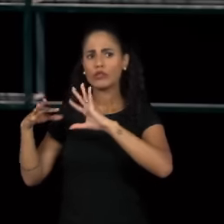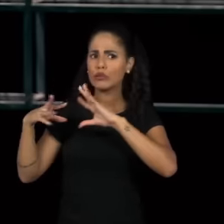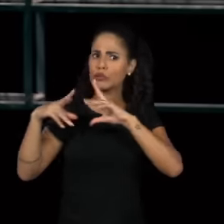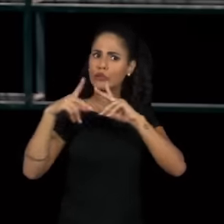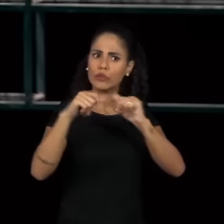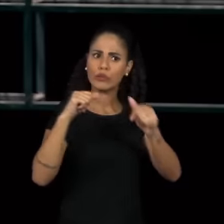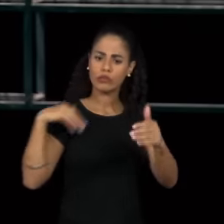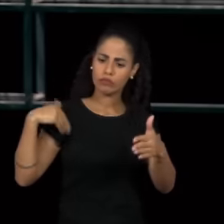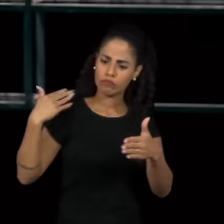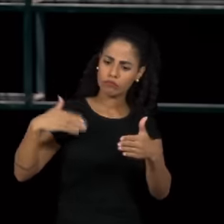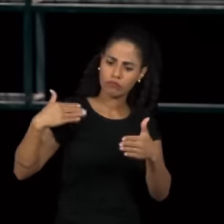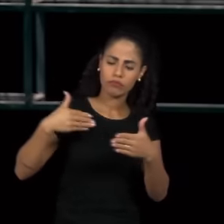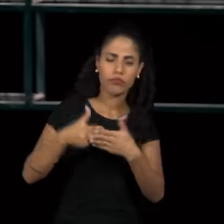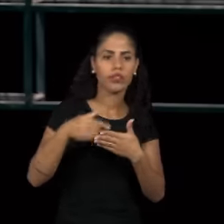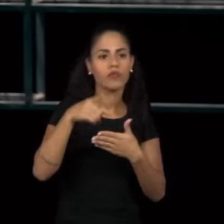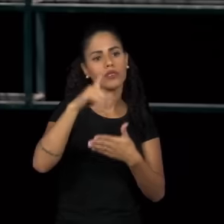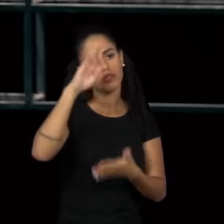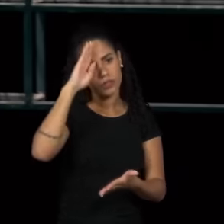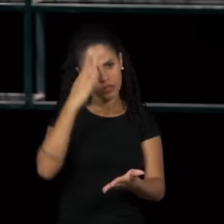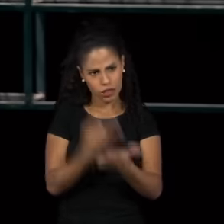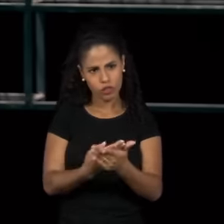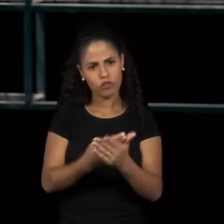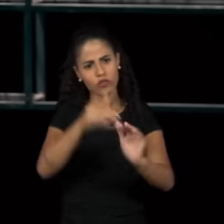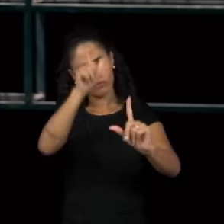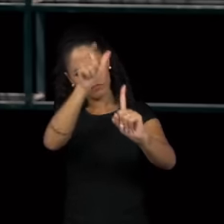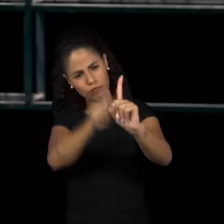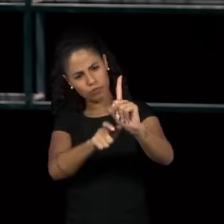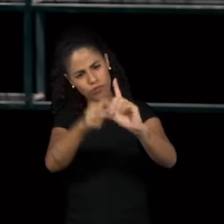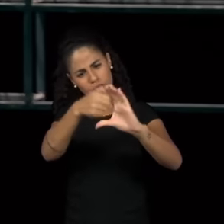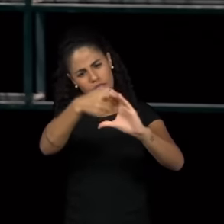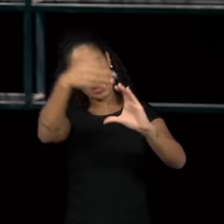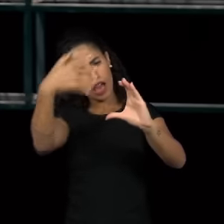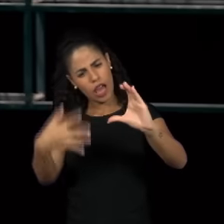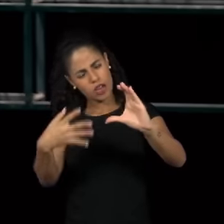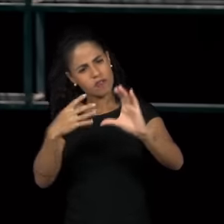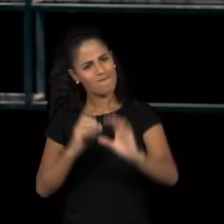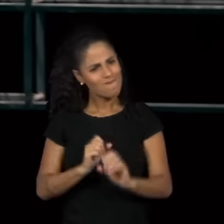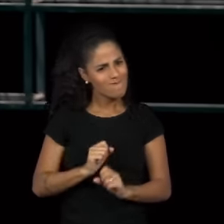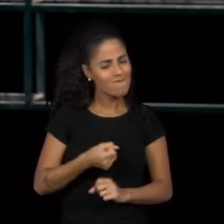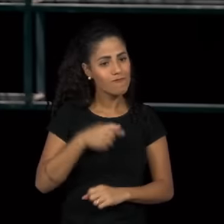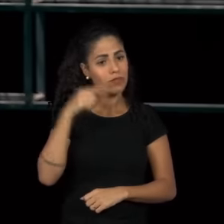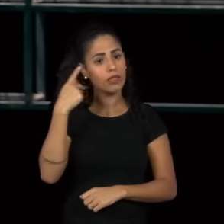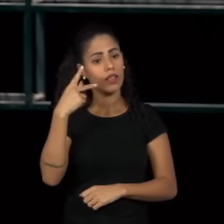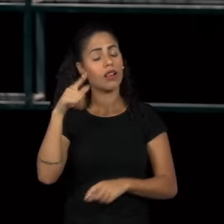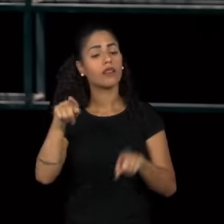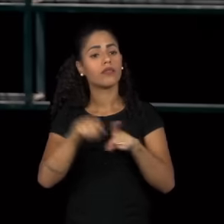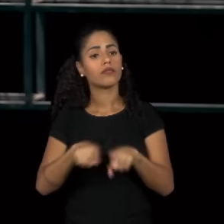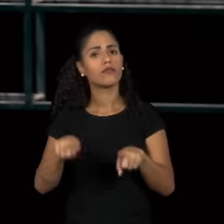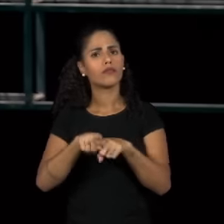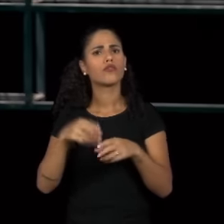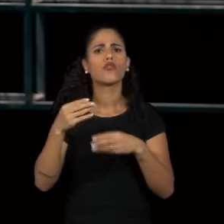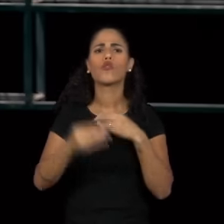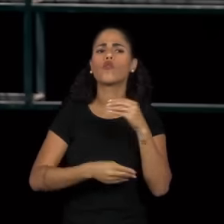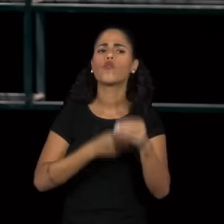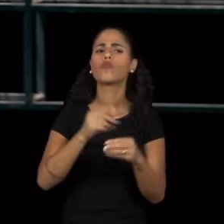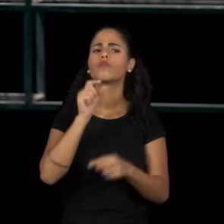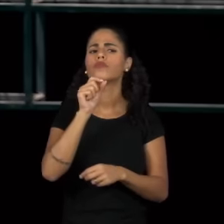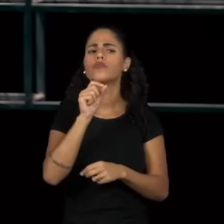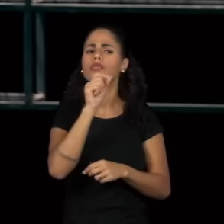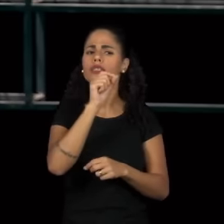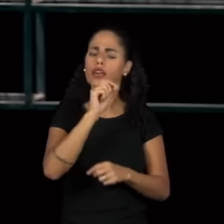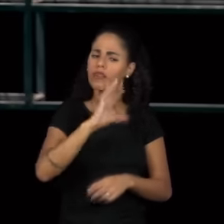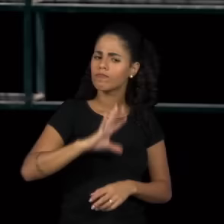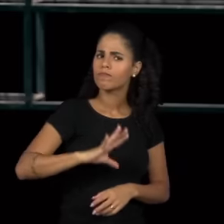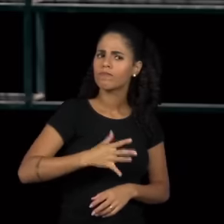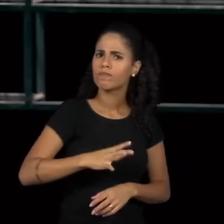personagens, né? Você precisa acreditar nelas, defendê-las e também justificar os seus atos. Então, como é que se defende uma personagem que é